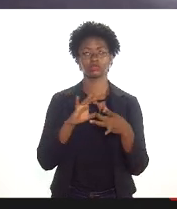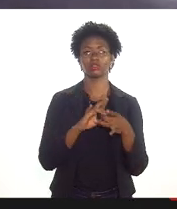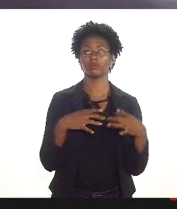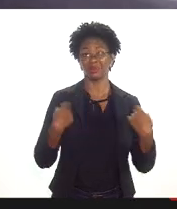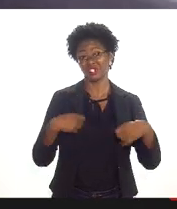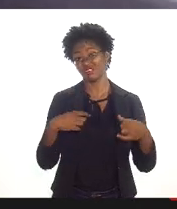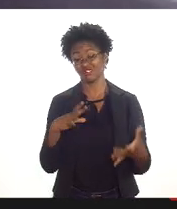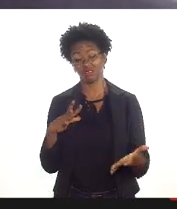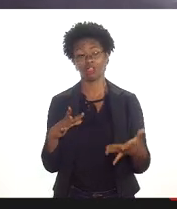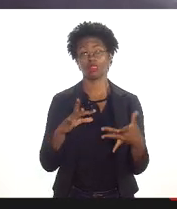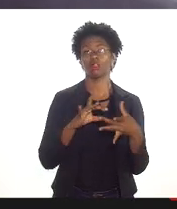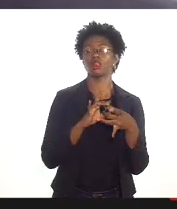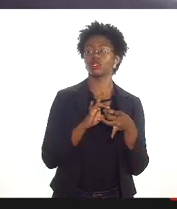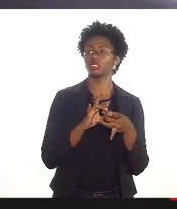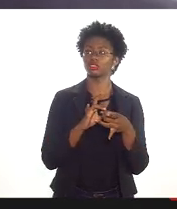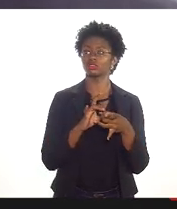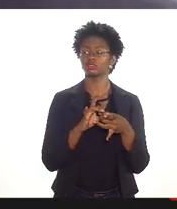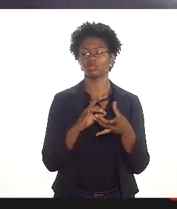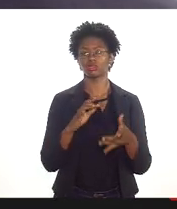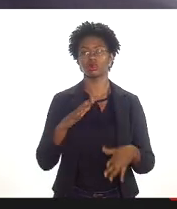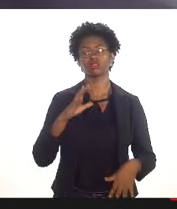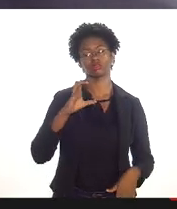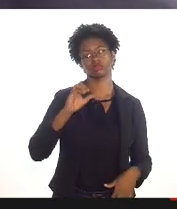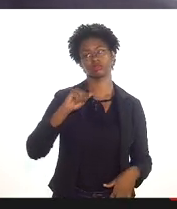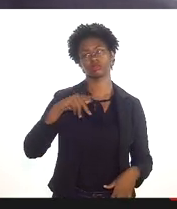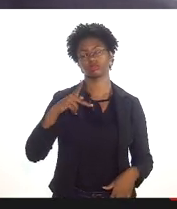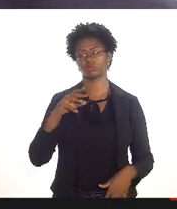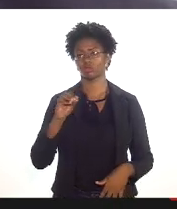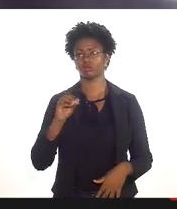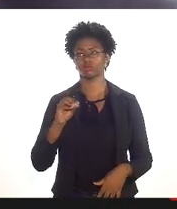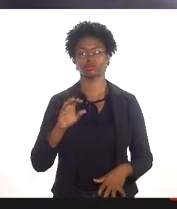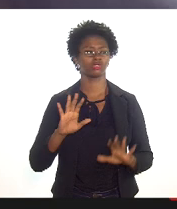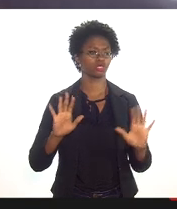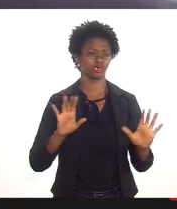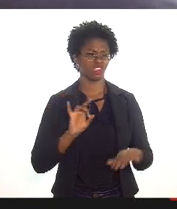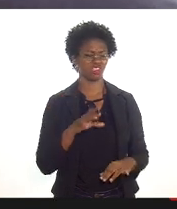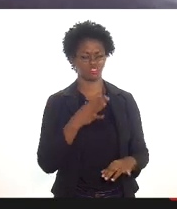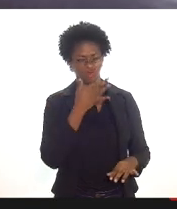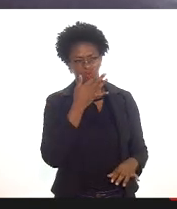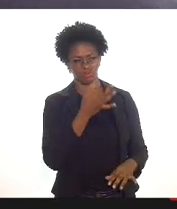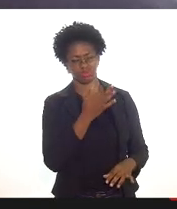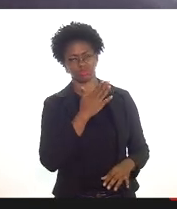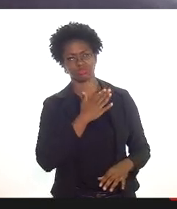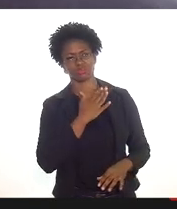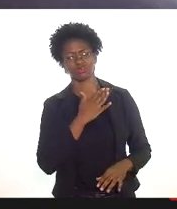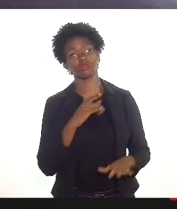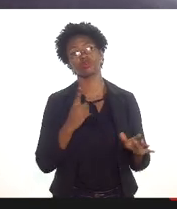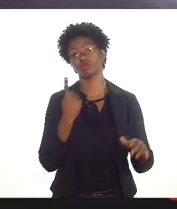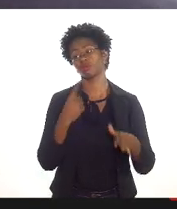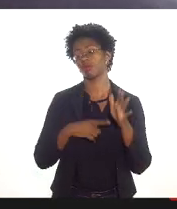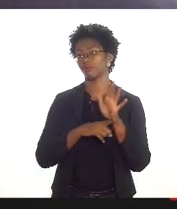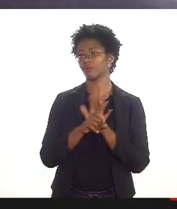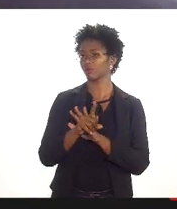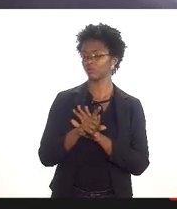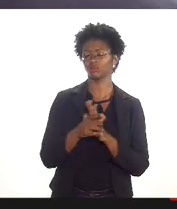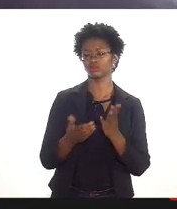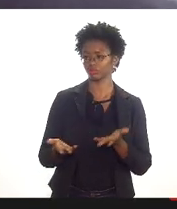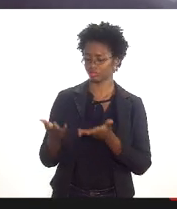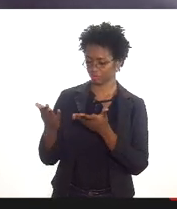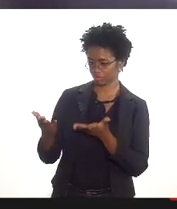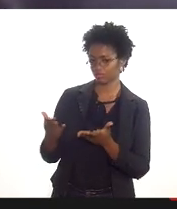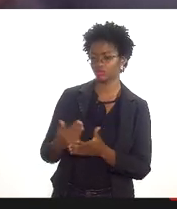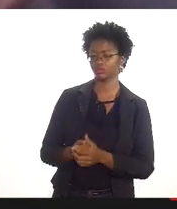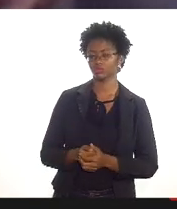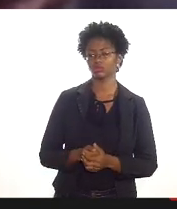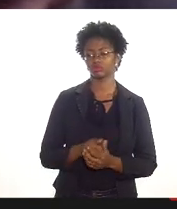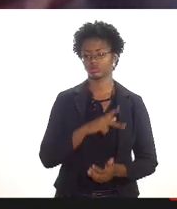ser relacionados ao campo. Então, são essas, um comentário, né, e uma pergunta. Passo a palavra de volta